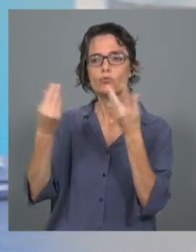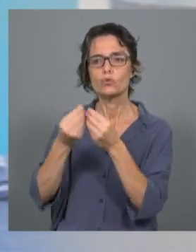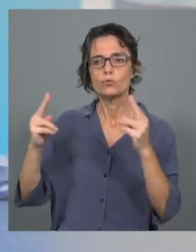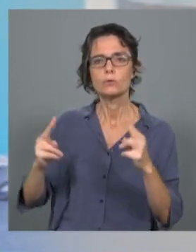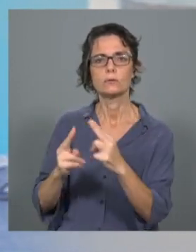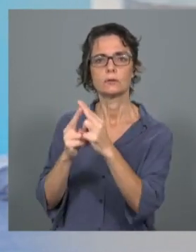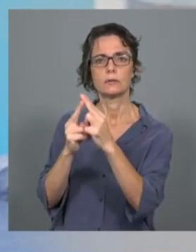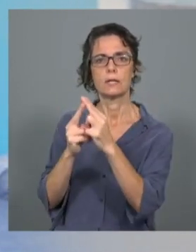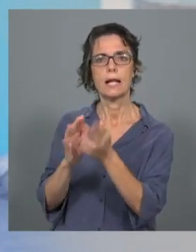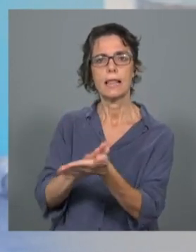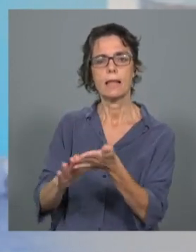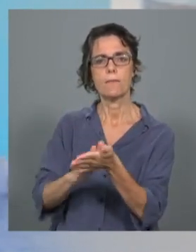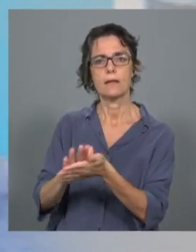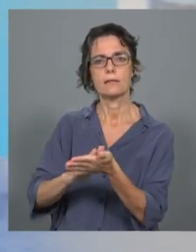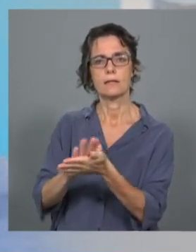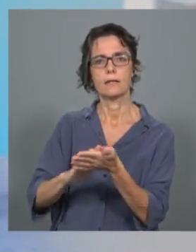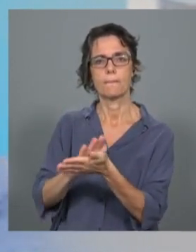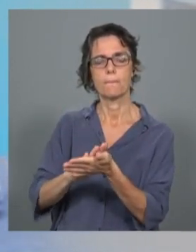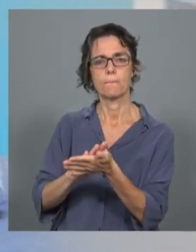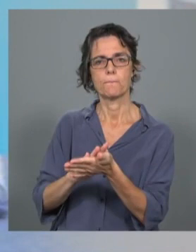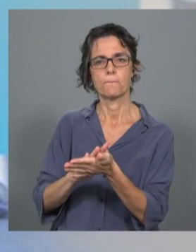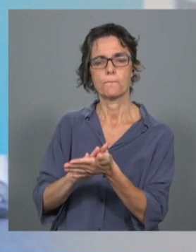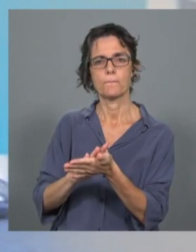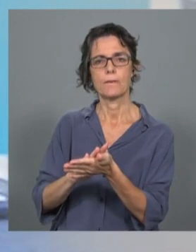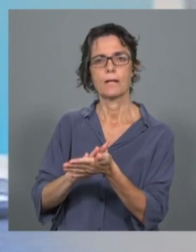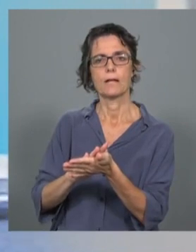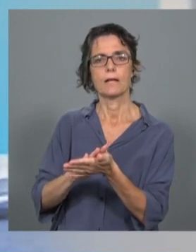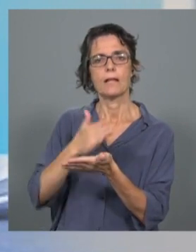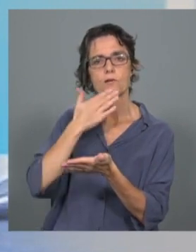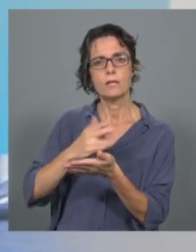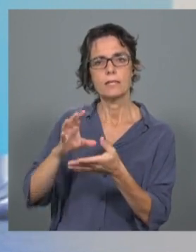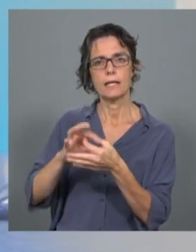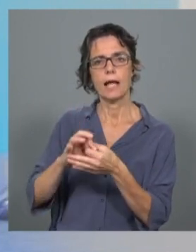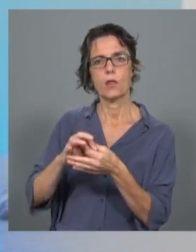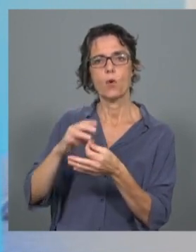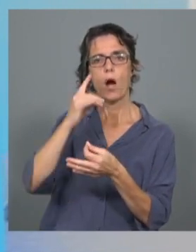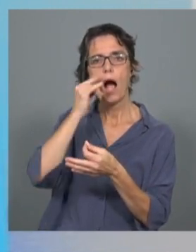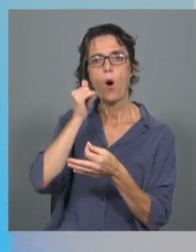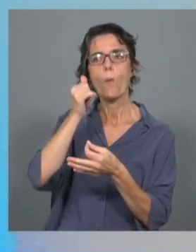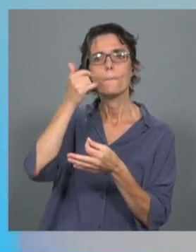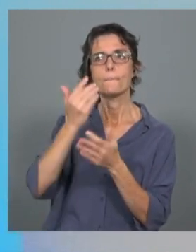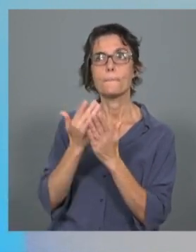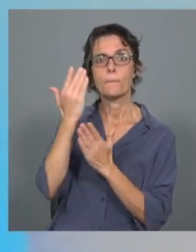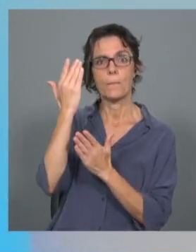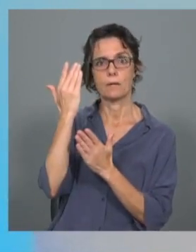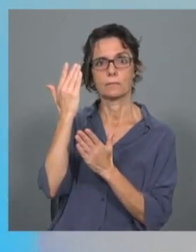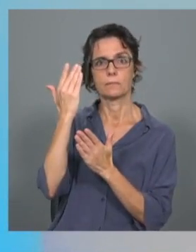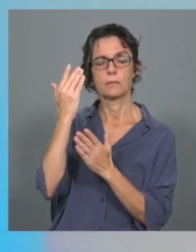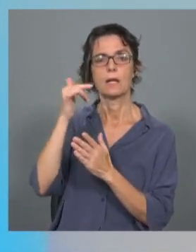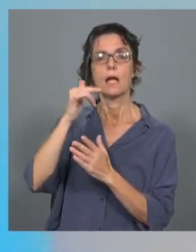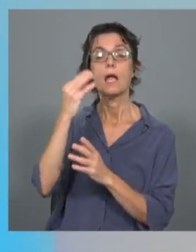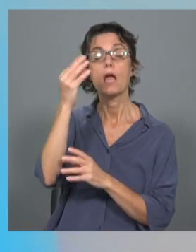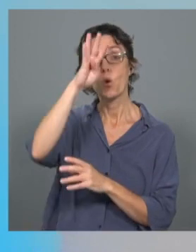mesma experiência de paternidade. Portanto, aqui está a palavra pai. O Papa Francisco convida, sobretudo, os